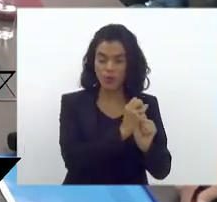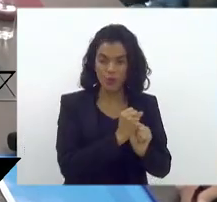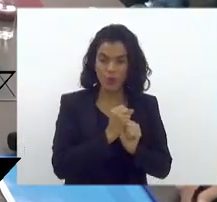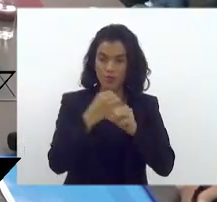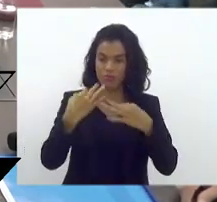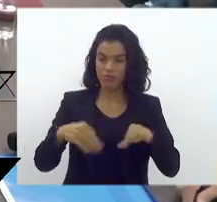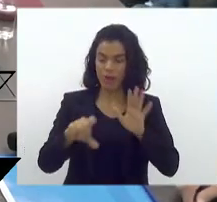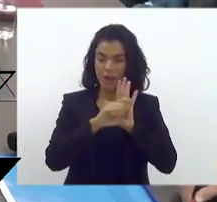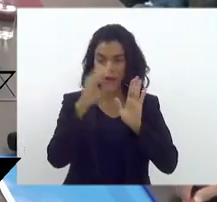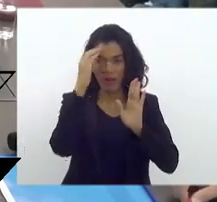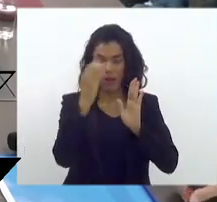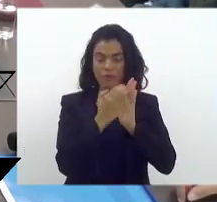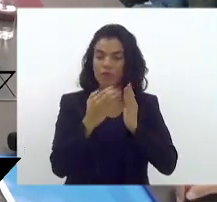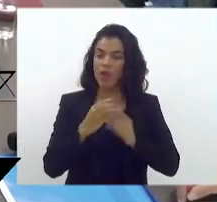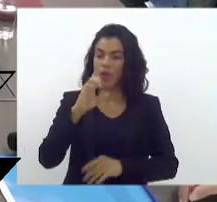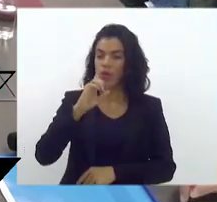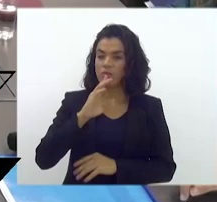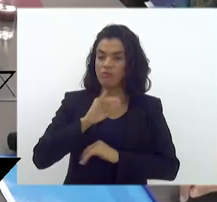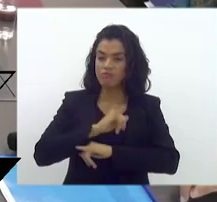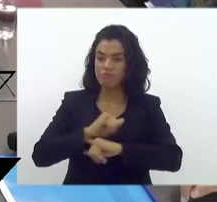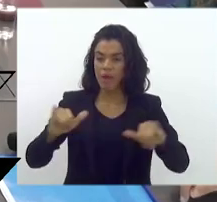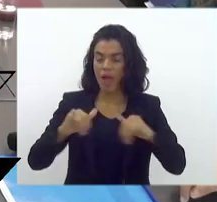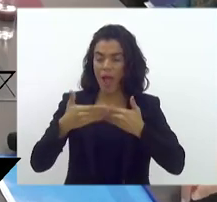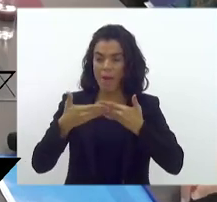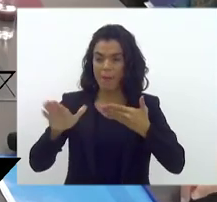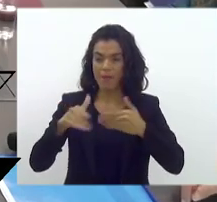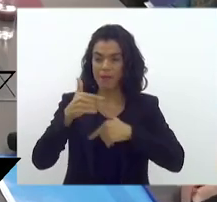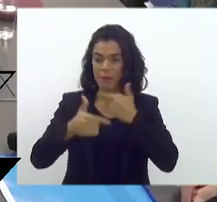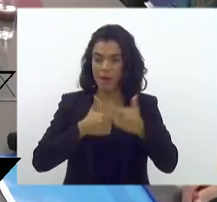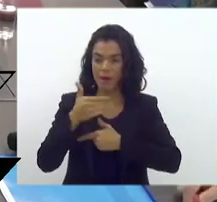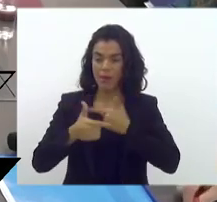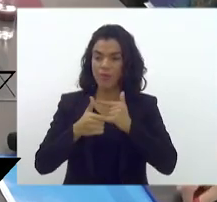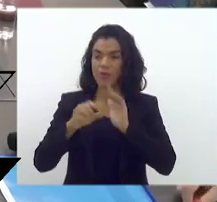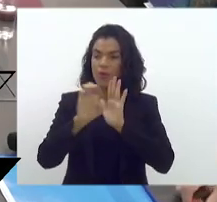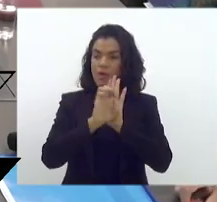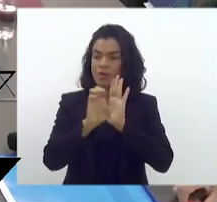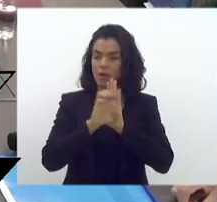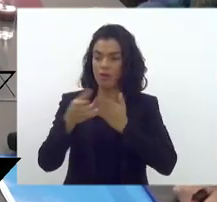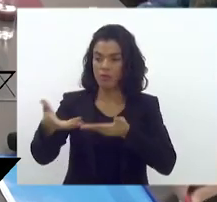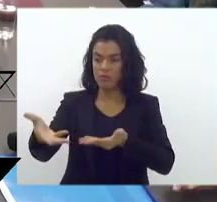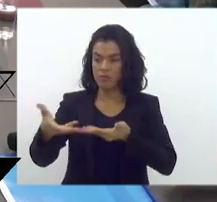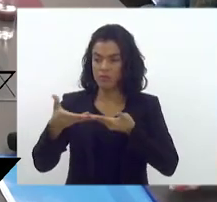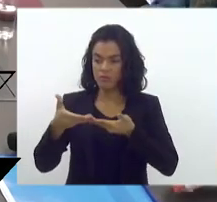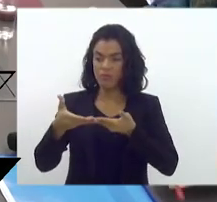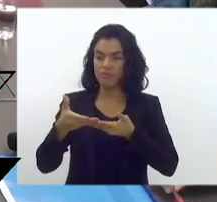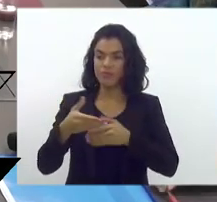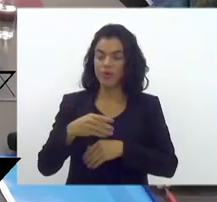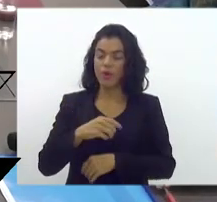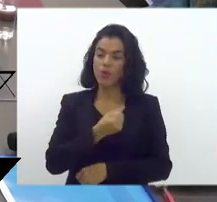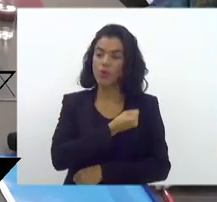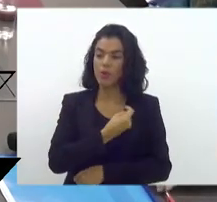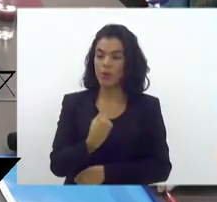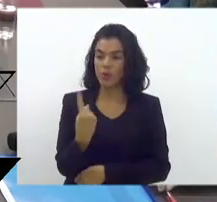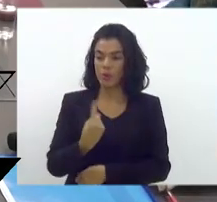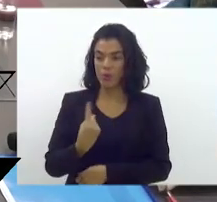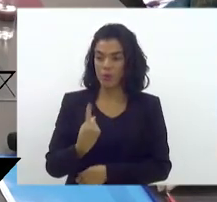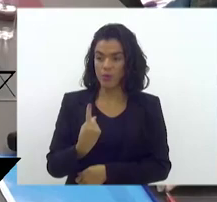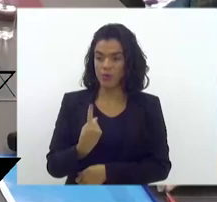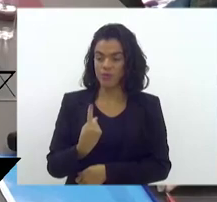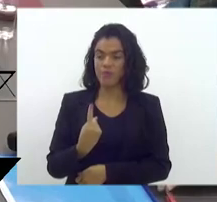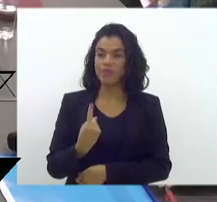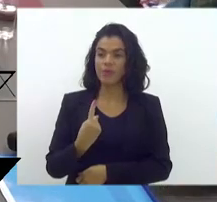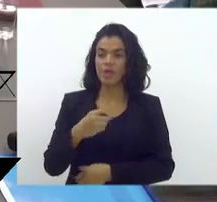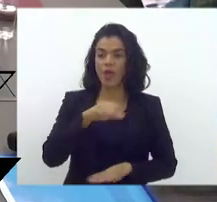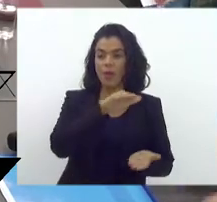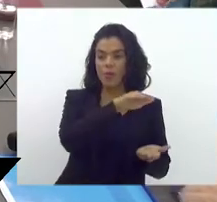de Deus, declaro abertos trabalhos, conforme edital de convocação, passemos ao item 1, que é o bloco